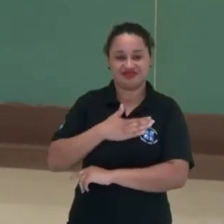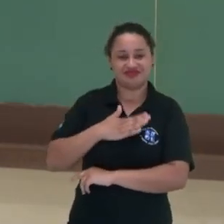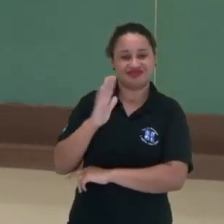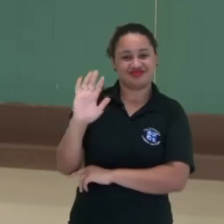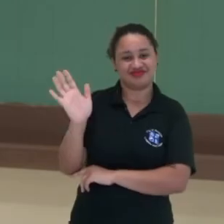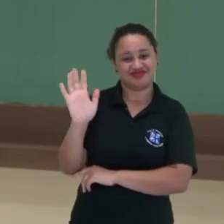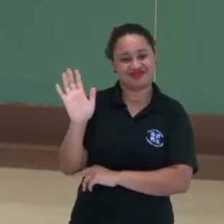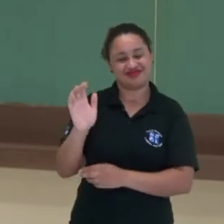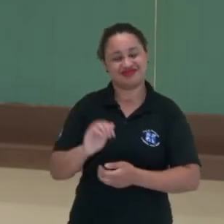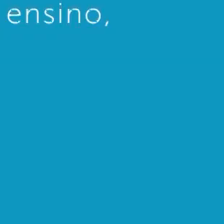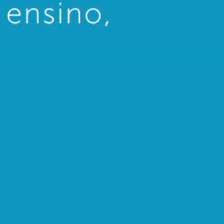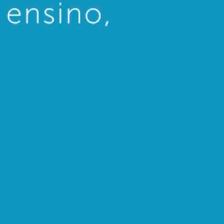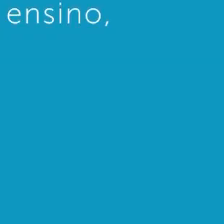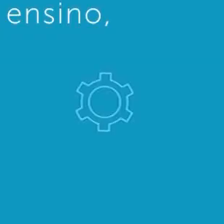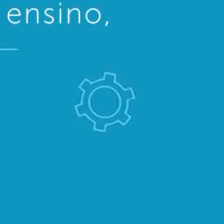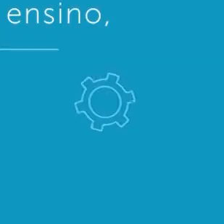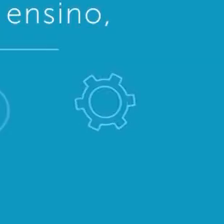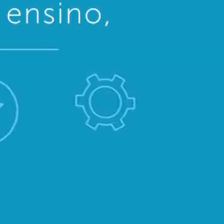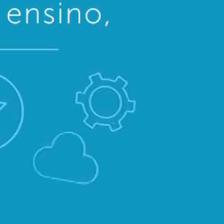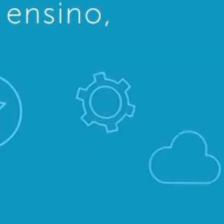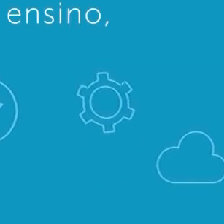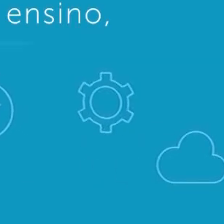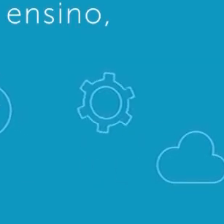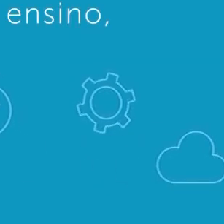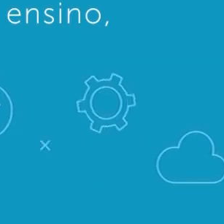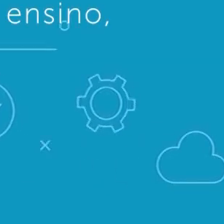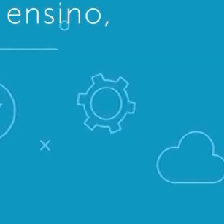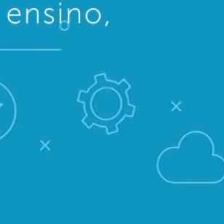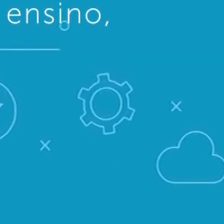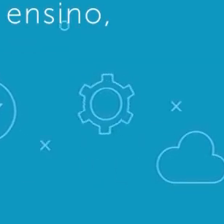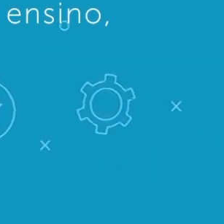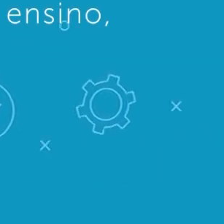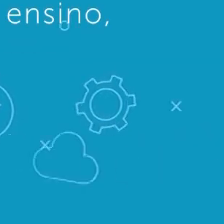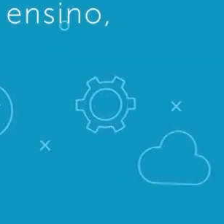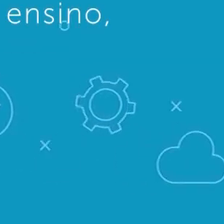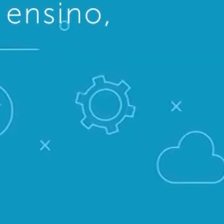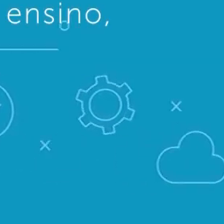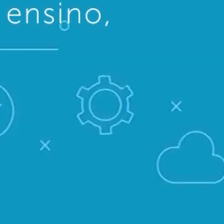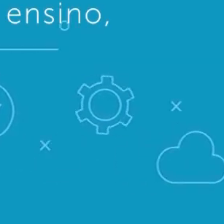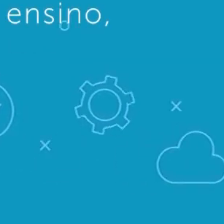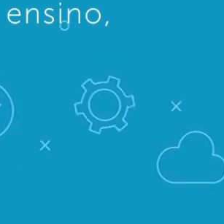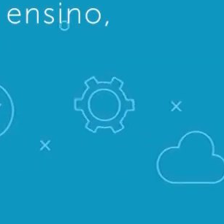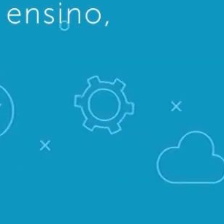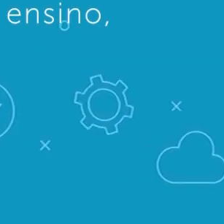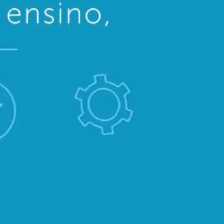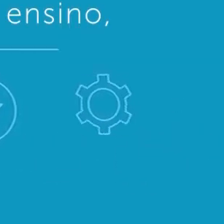Até breve!